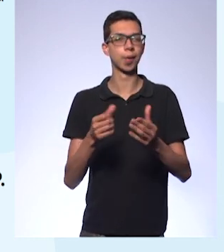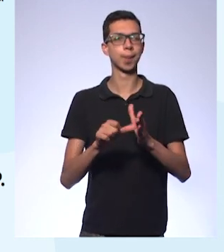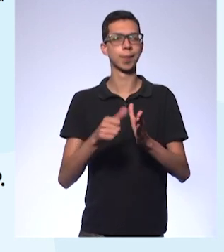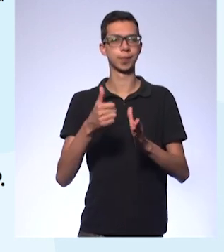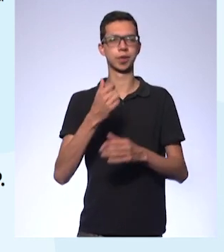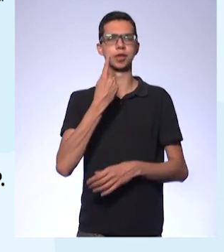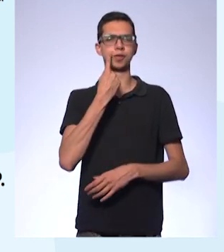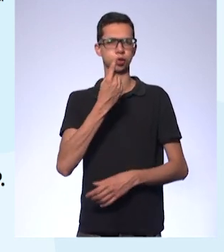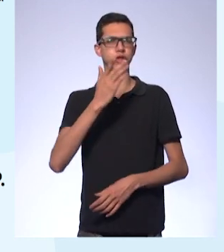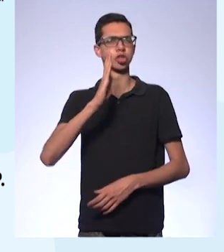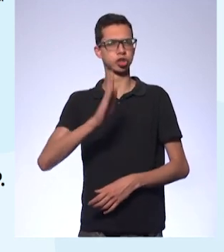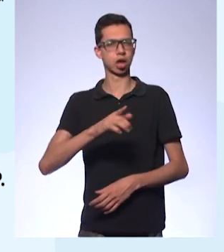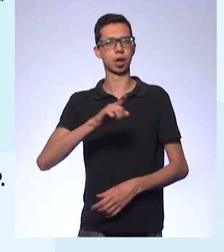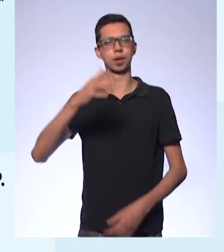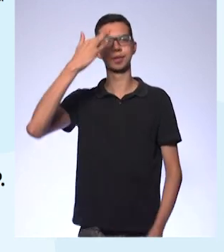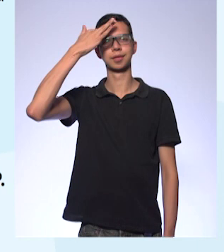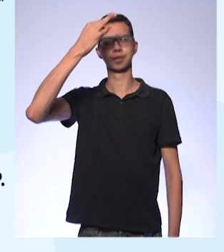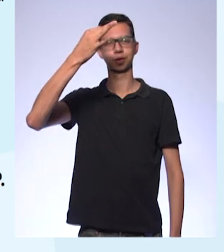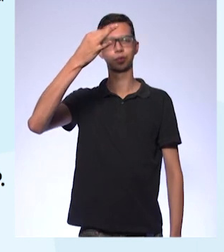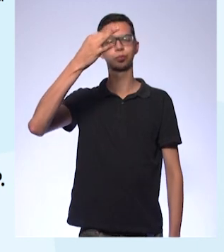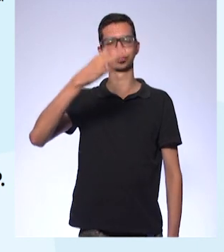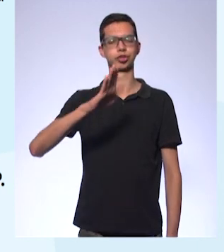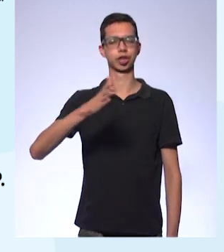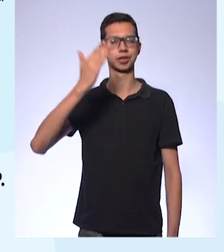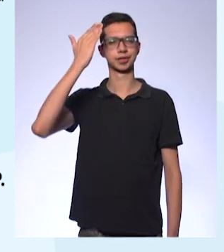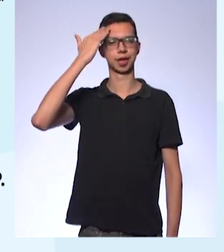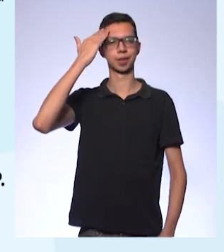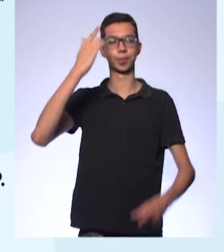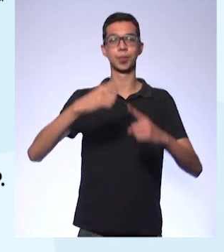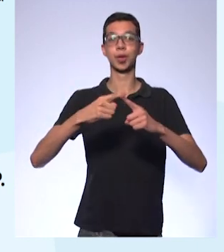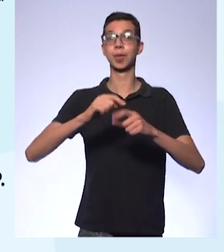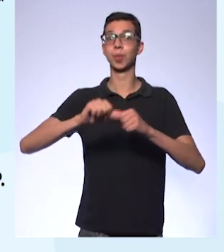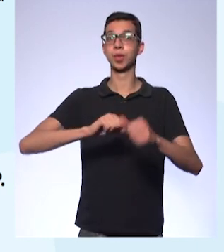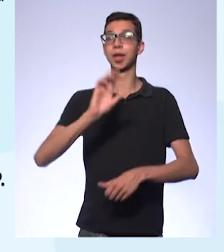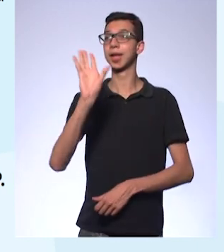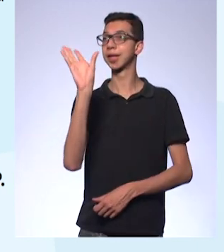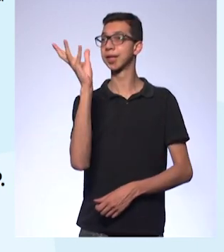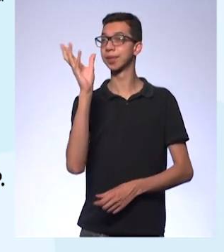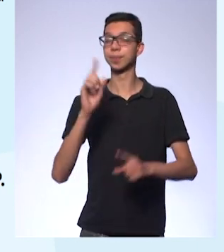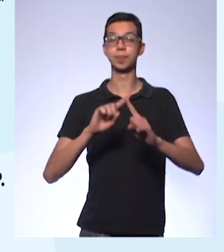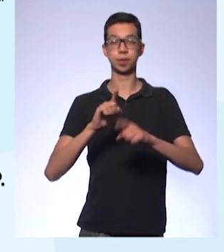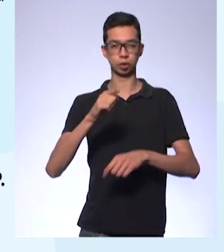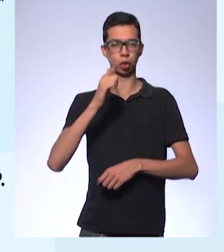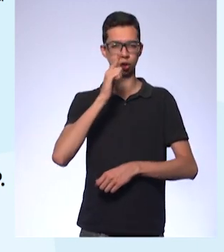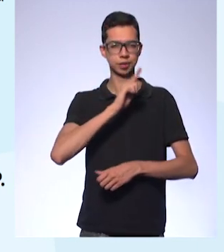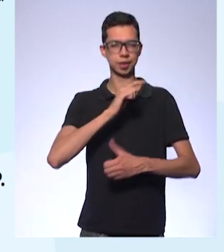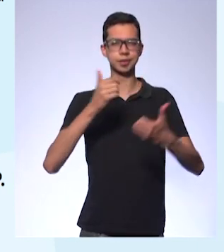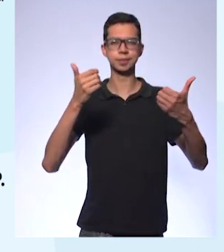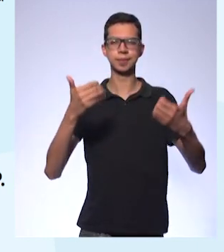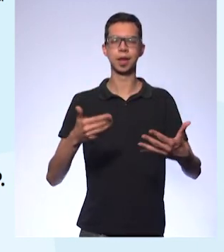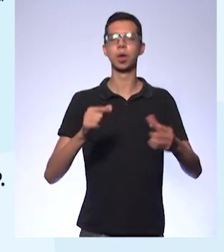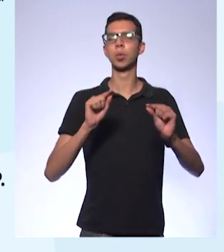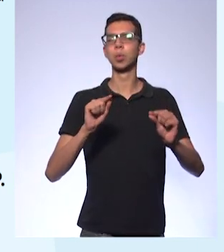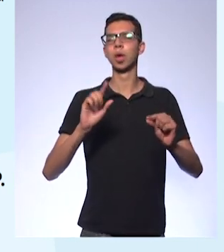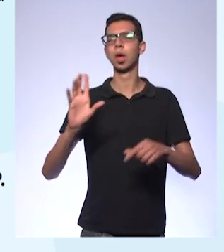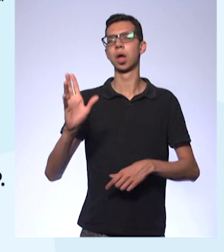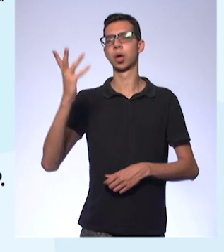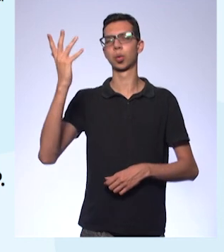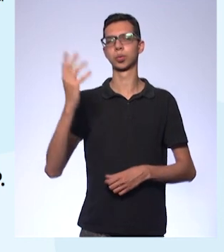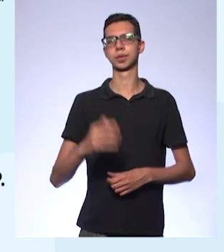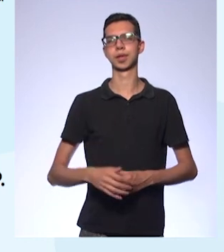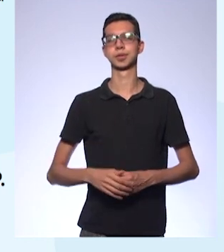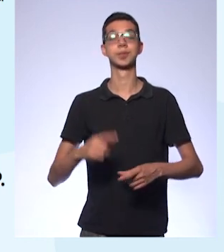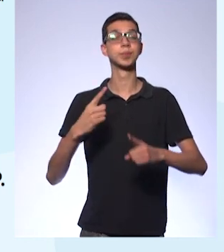gente já viu, que vocês entendem agora por mudanças climáticas. Mas vocês conseguem pontuar para a gente o que vem provocando o aumento